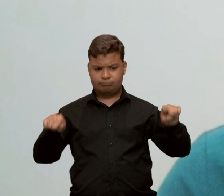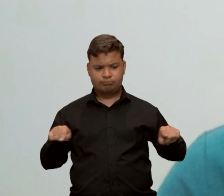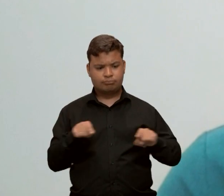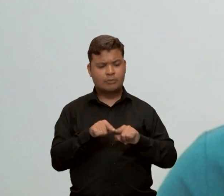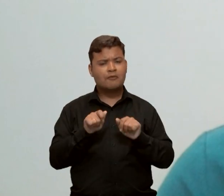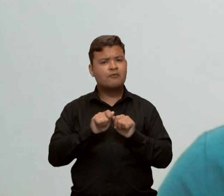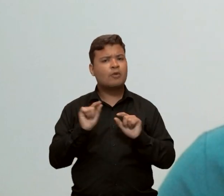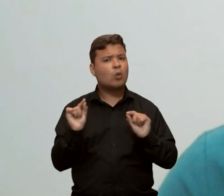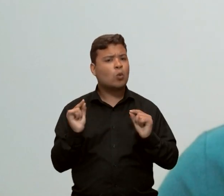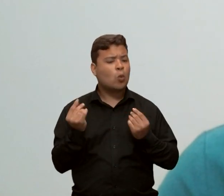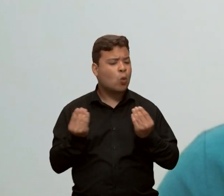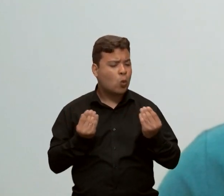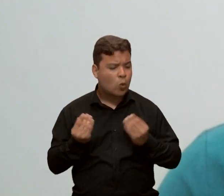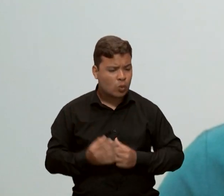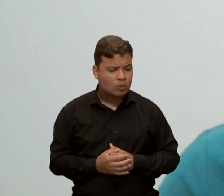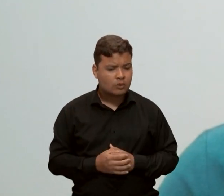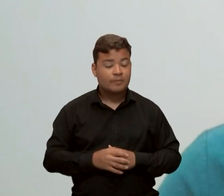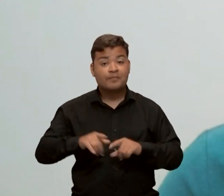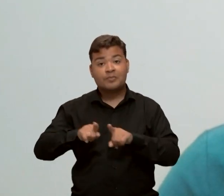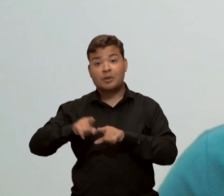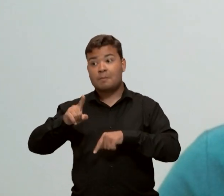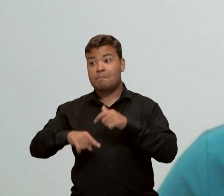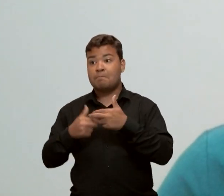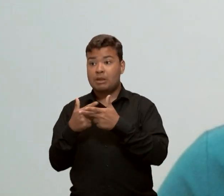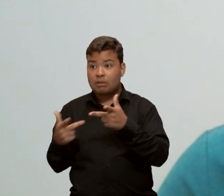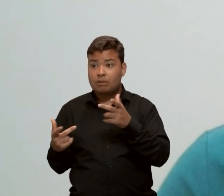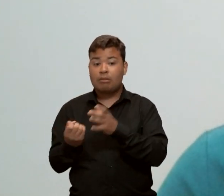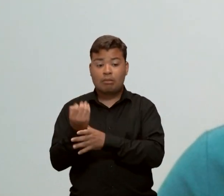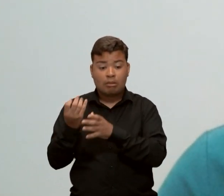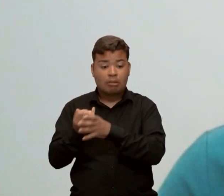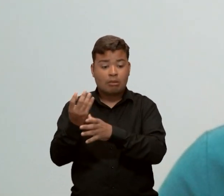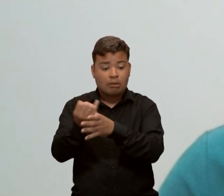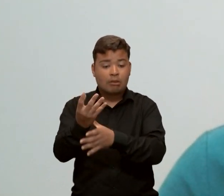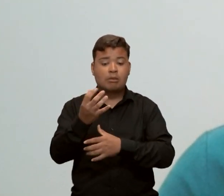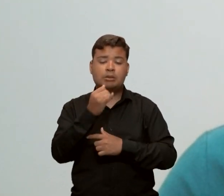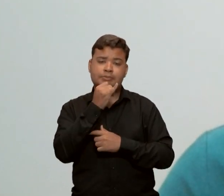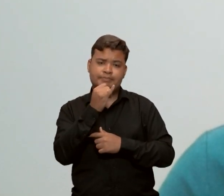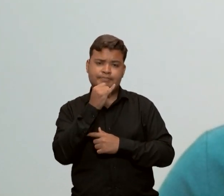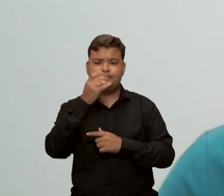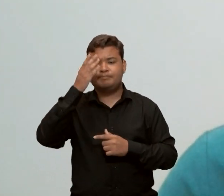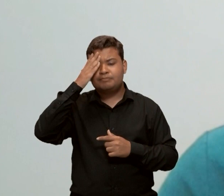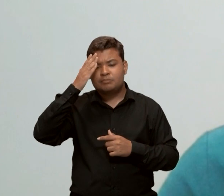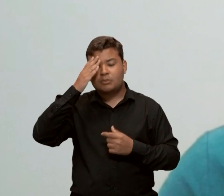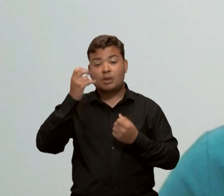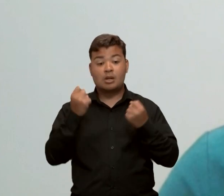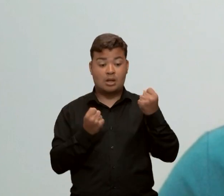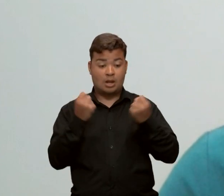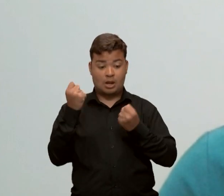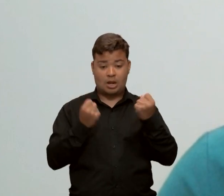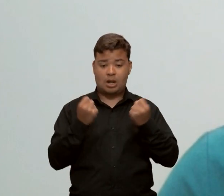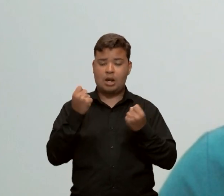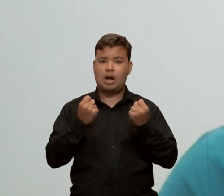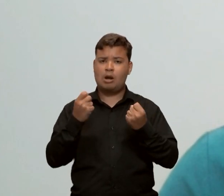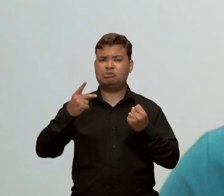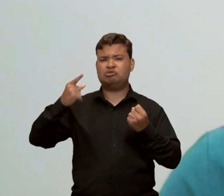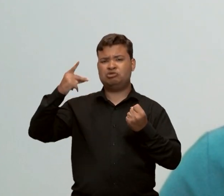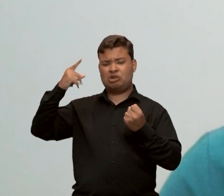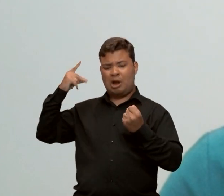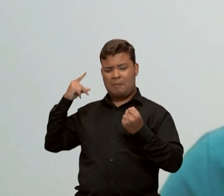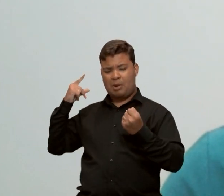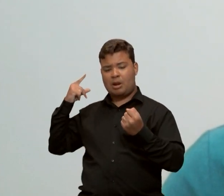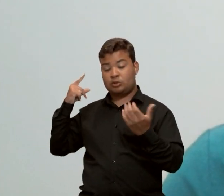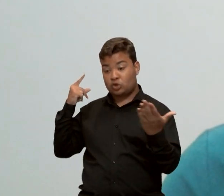de materiais. Eu acho que todo mundo aqui percebe, por exemplo, quanto que os carros mudaram de antigamente para